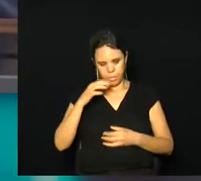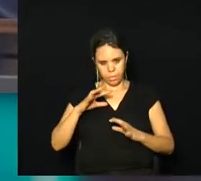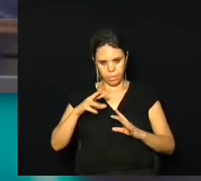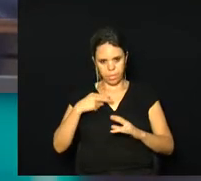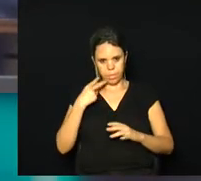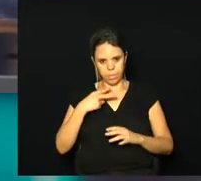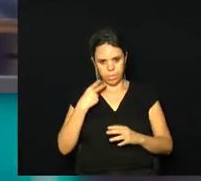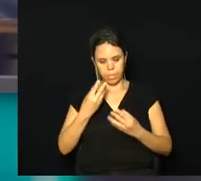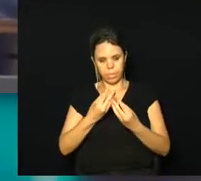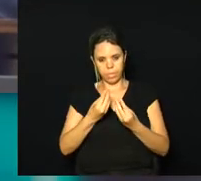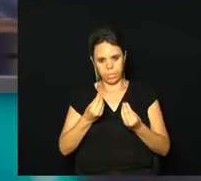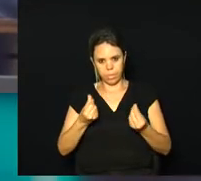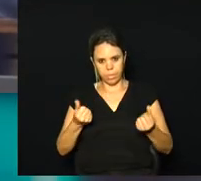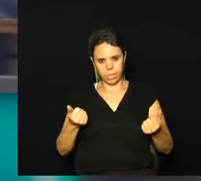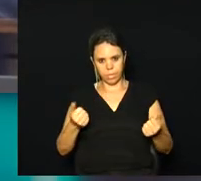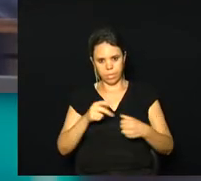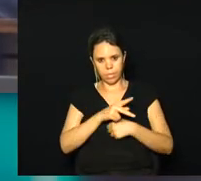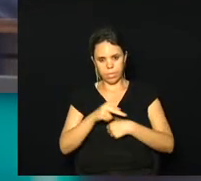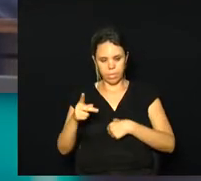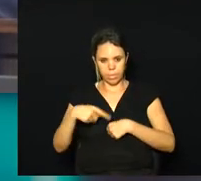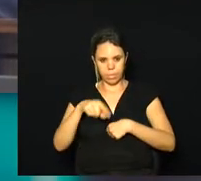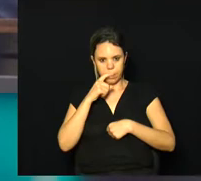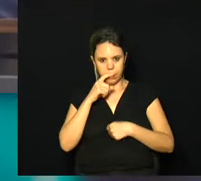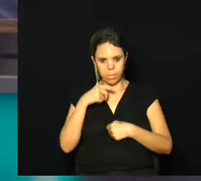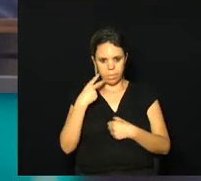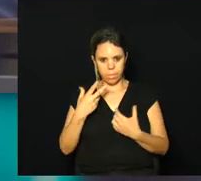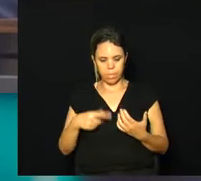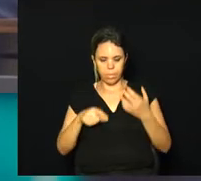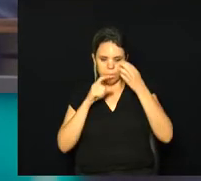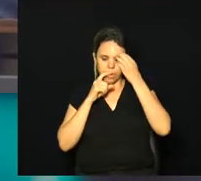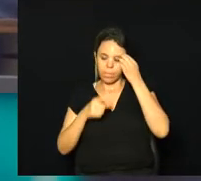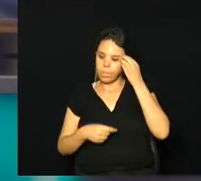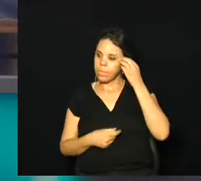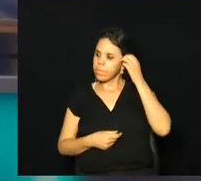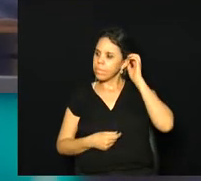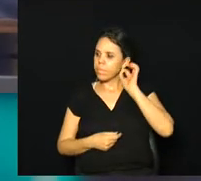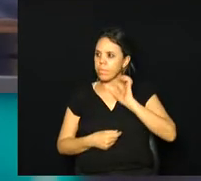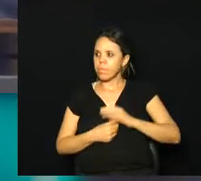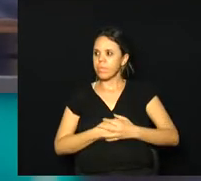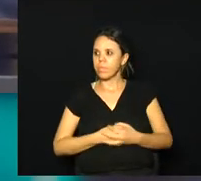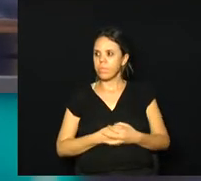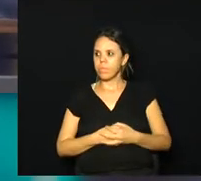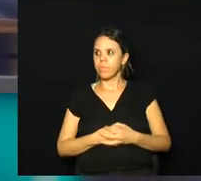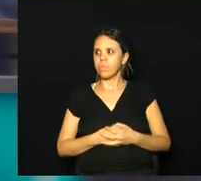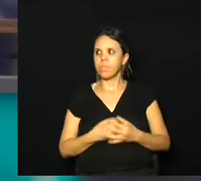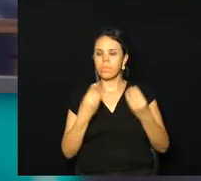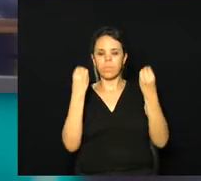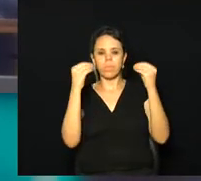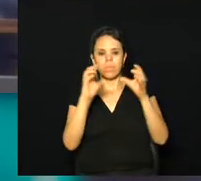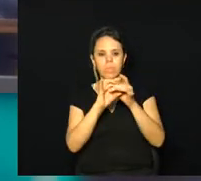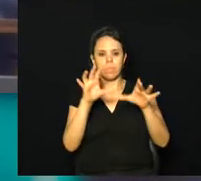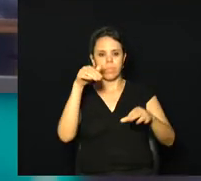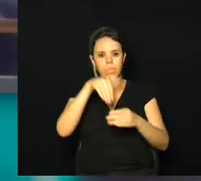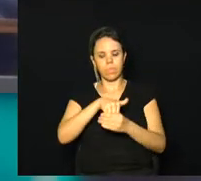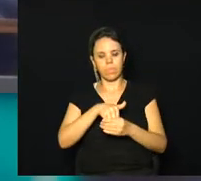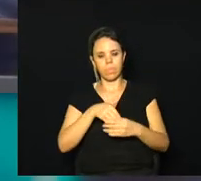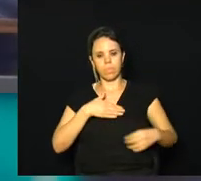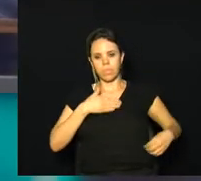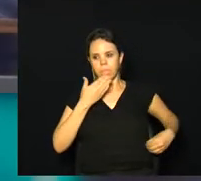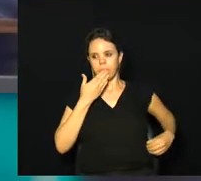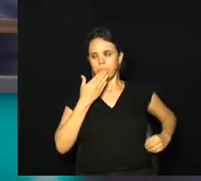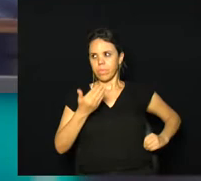a sensibilidade do então presidente aqui da casa, o vereador Zé Carlos, que colocou para votação o meu